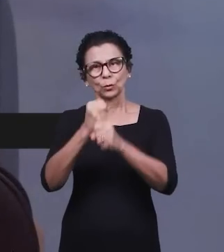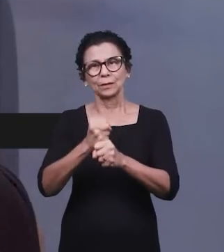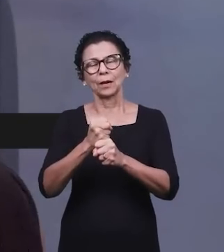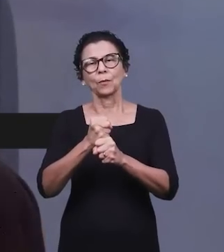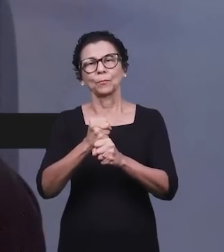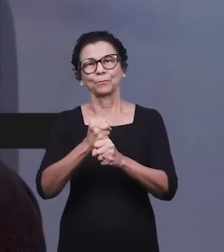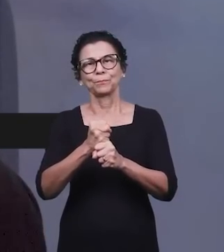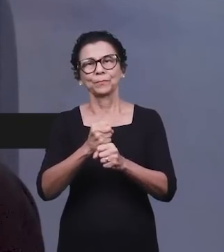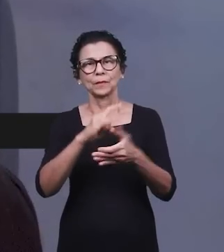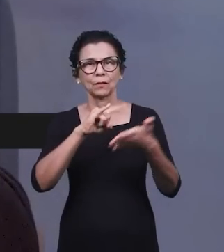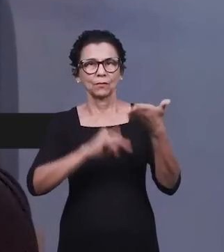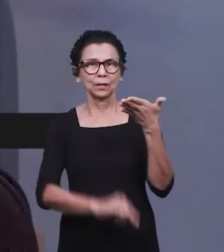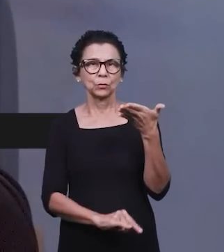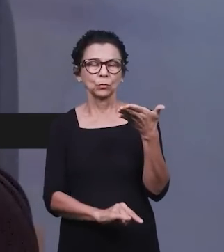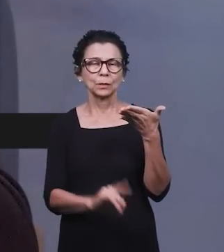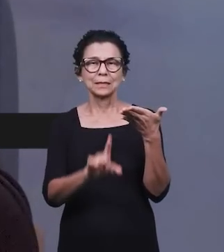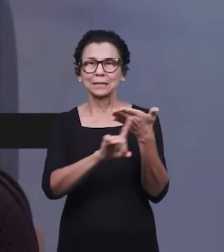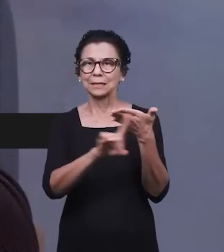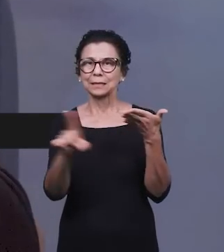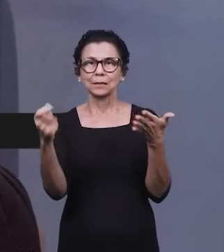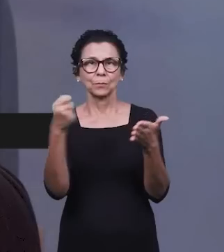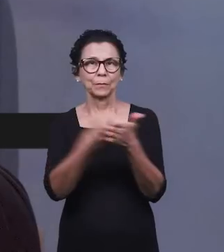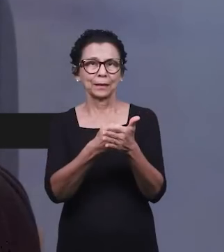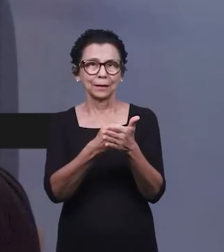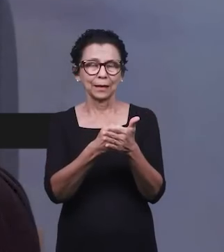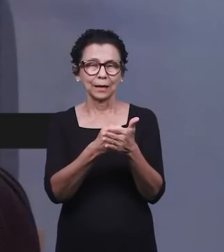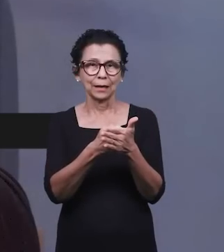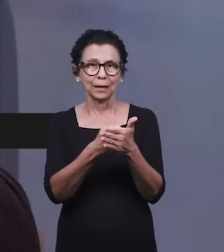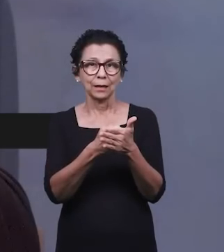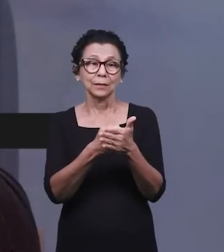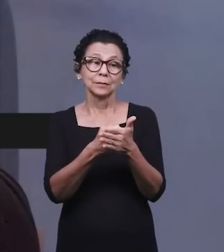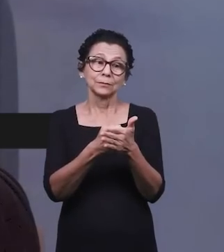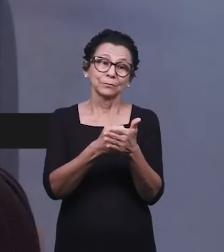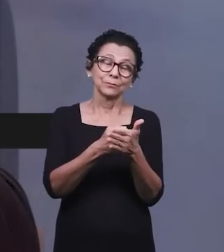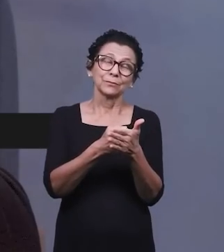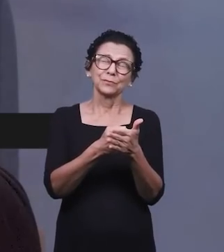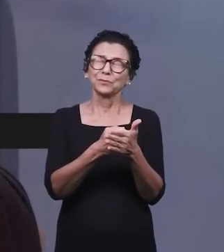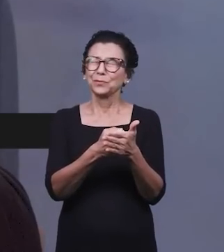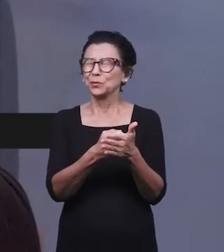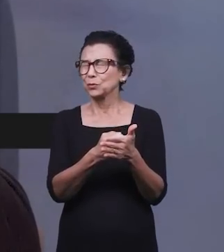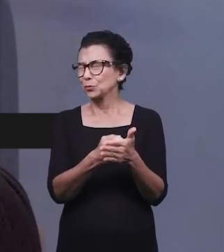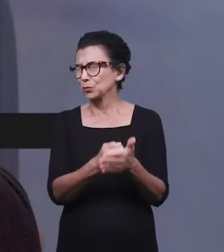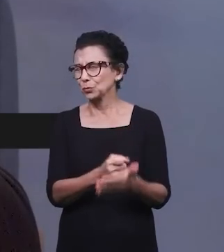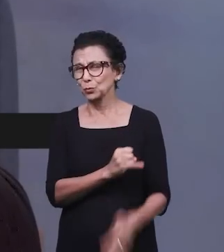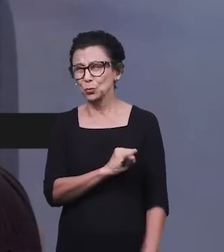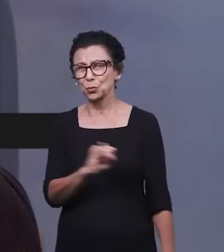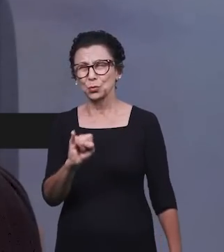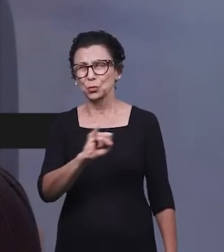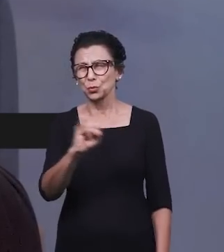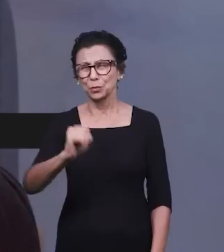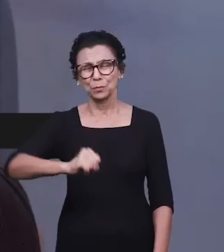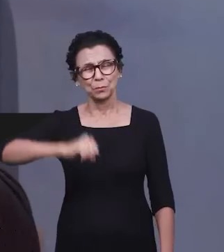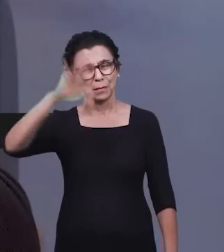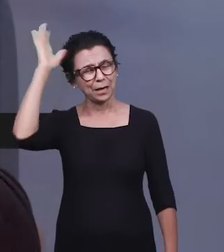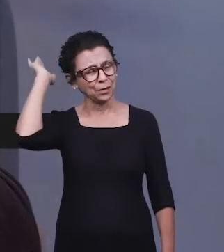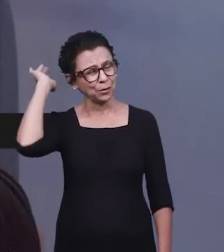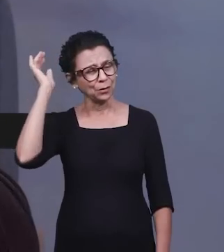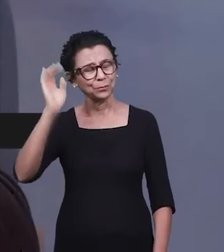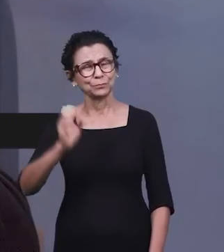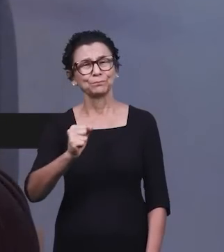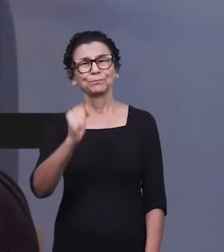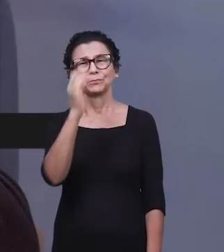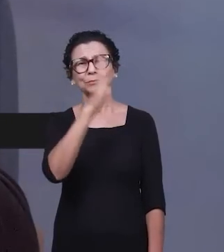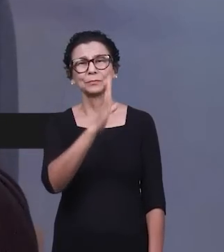fatura. Se você não pagar o valor total da fatura, você vai incorrer nos maiores juros que nós temos no país,